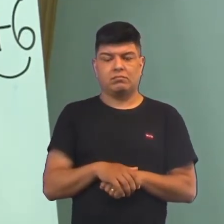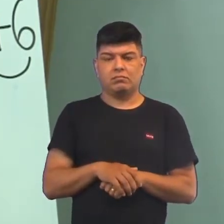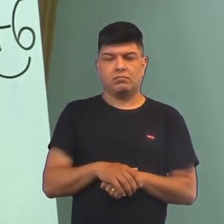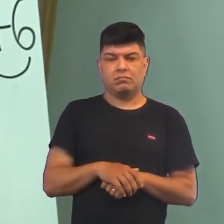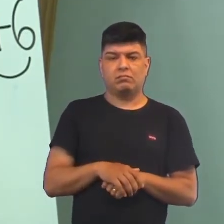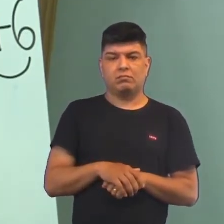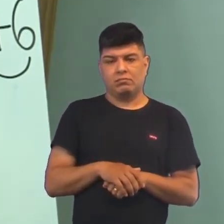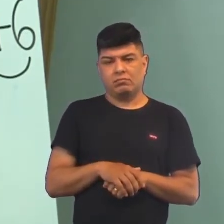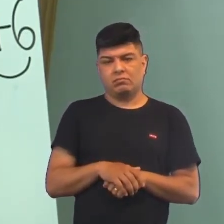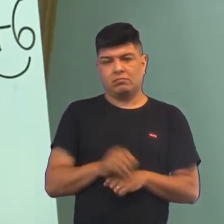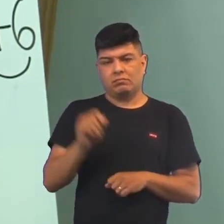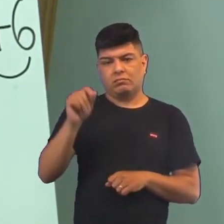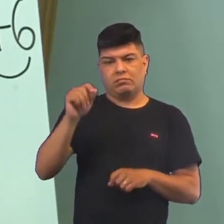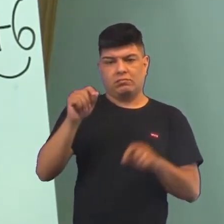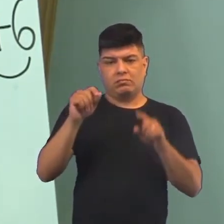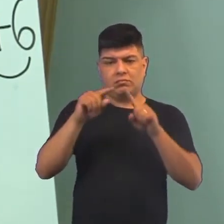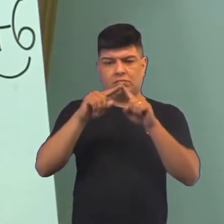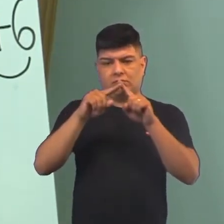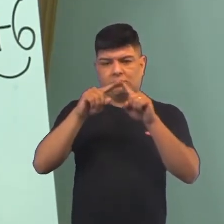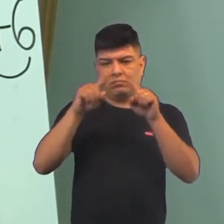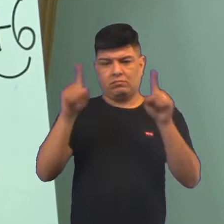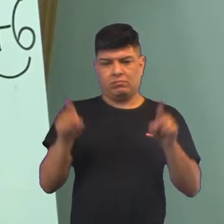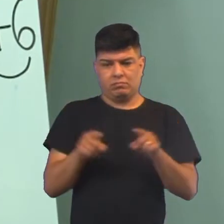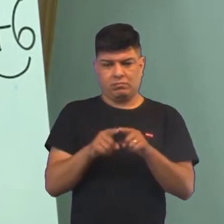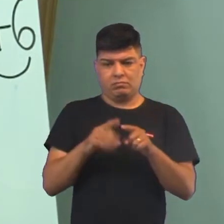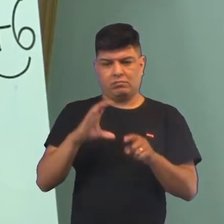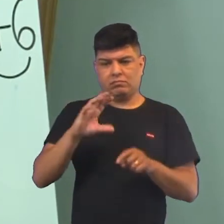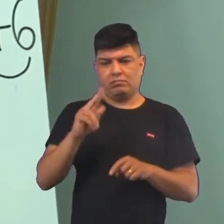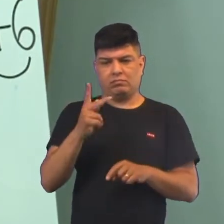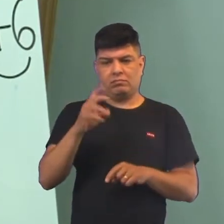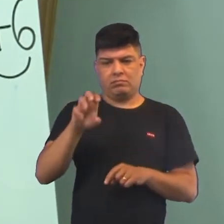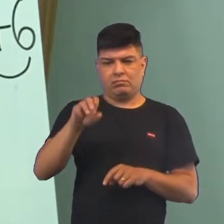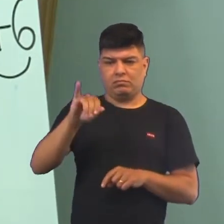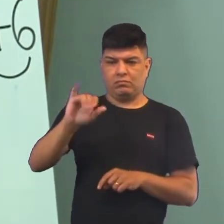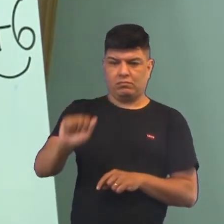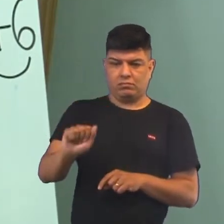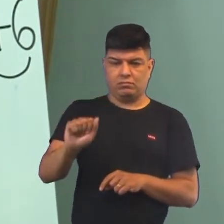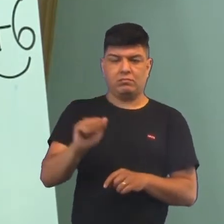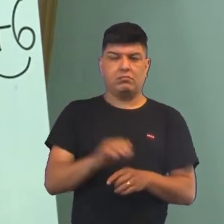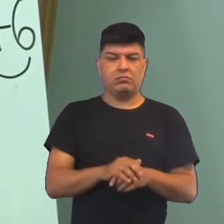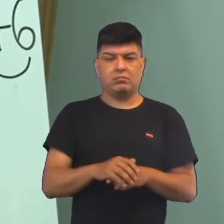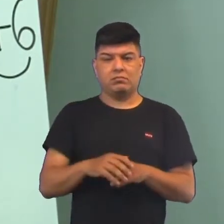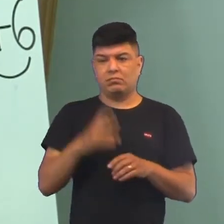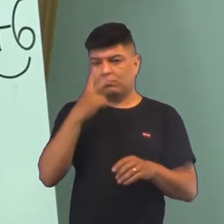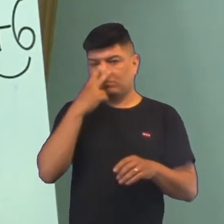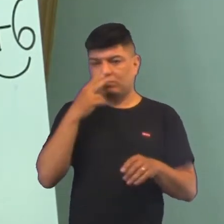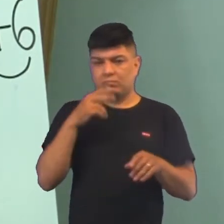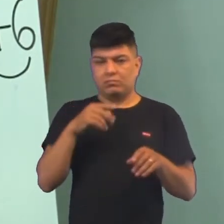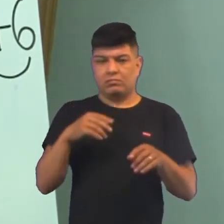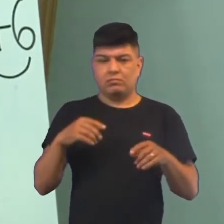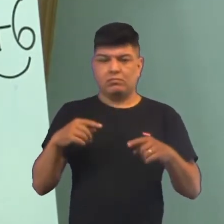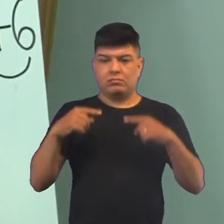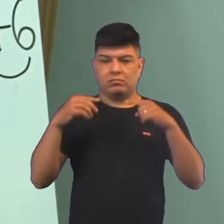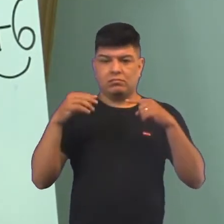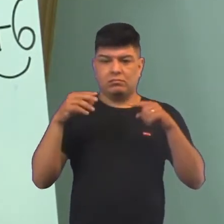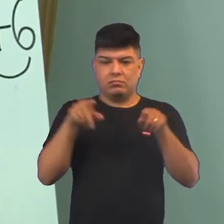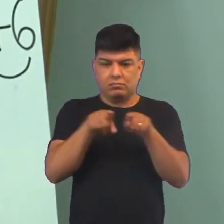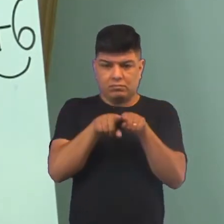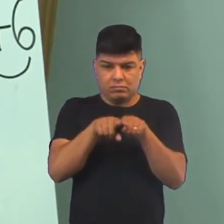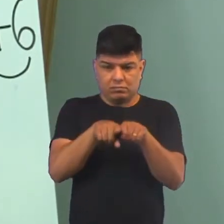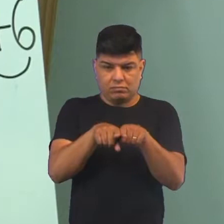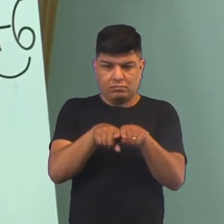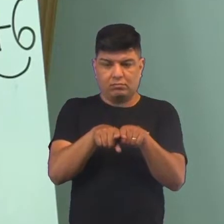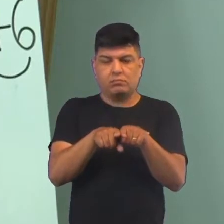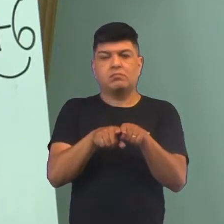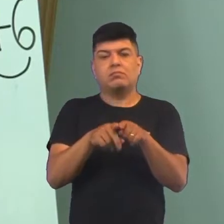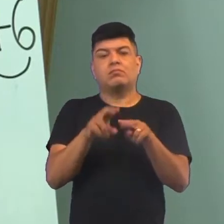cheia, que no caso é essa Lua cheia, o Sol, a Lua e a Terra estão alinhados, ou seja, ela está entre os outros